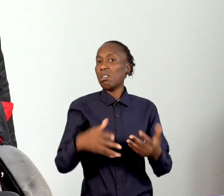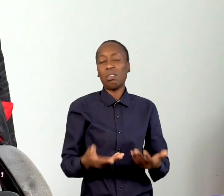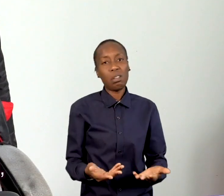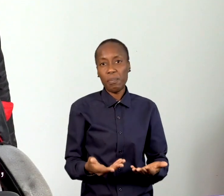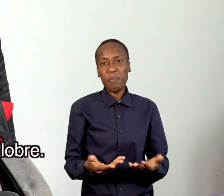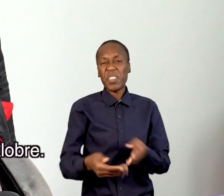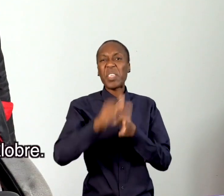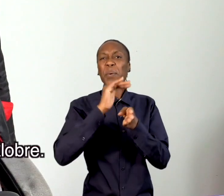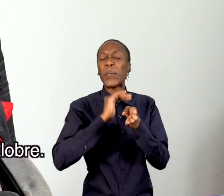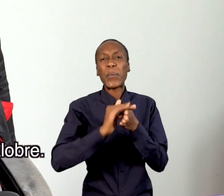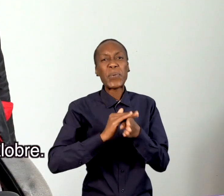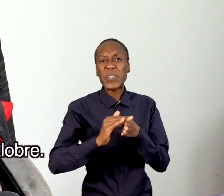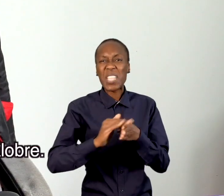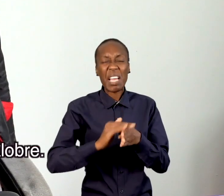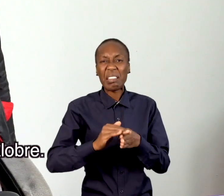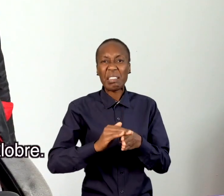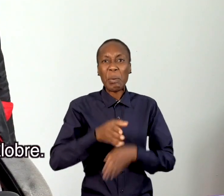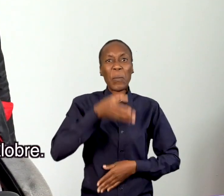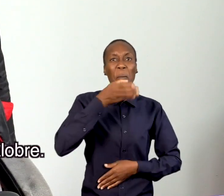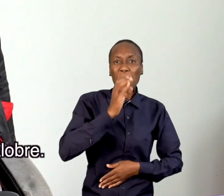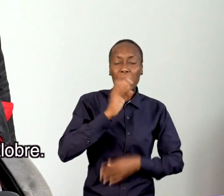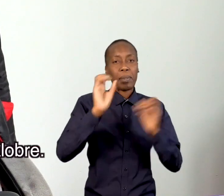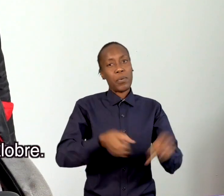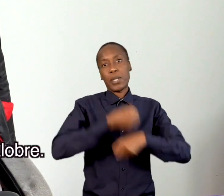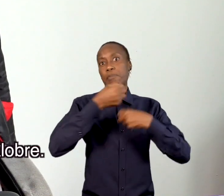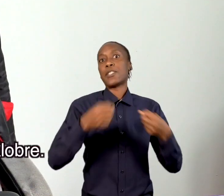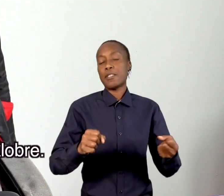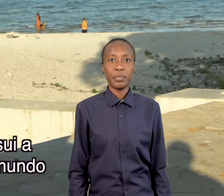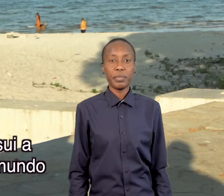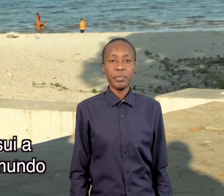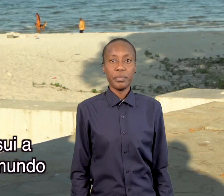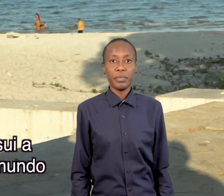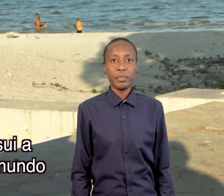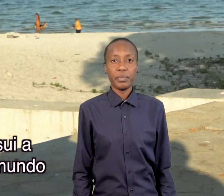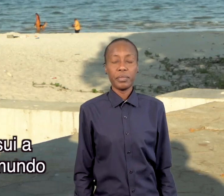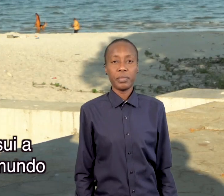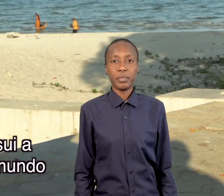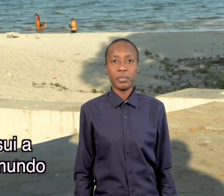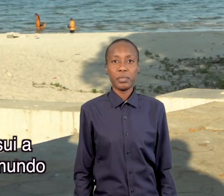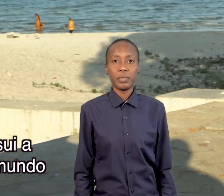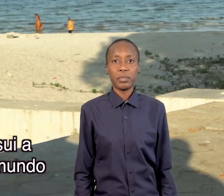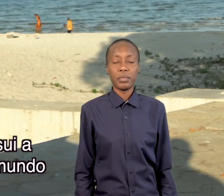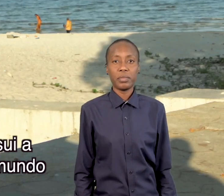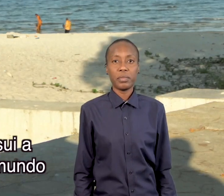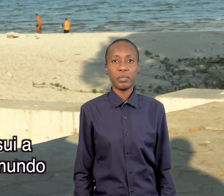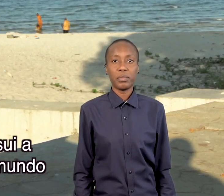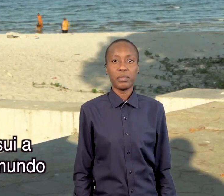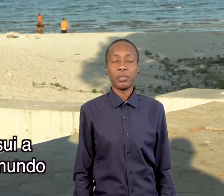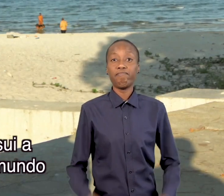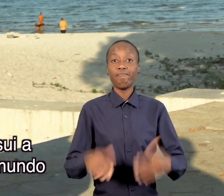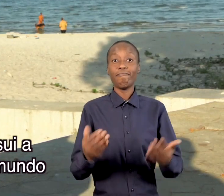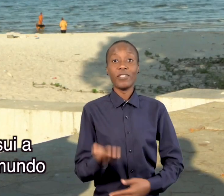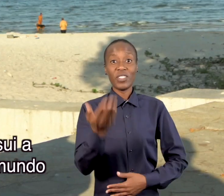costeira, ficando com a sua água salobra, Você sabia que Moçambique